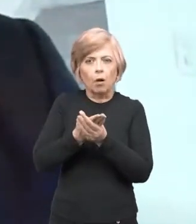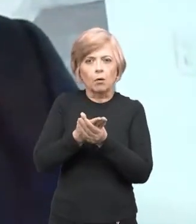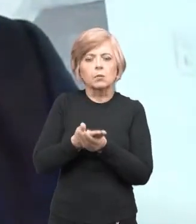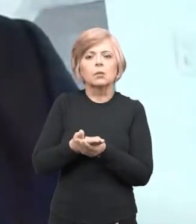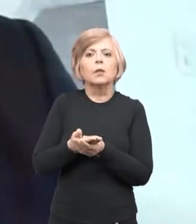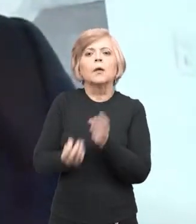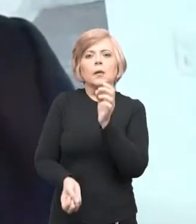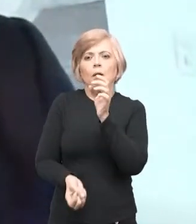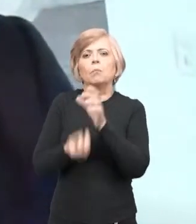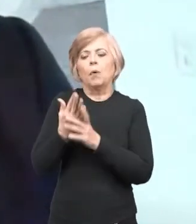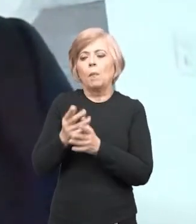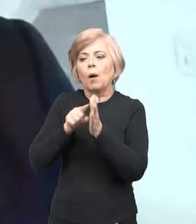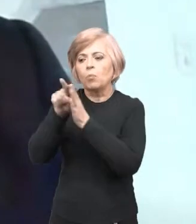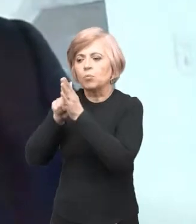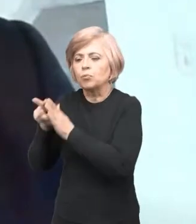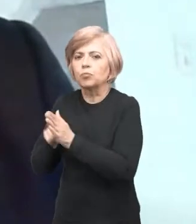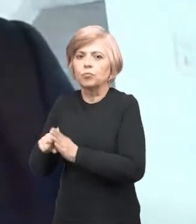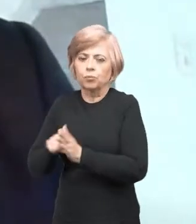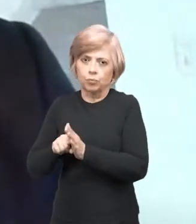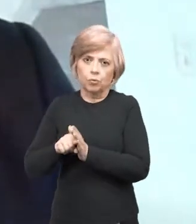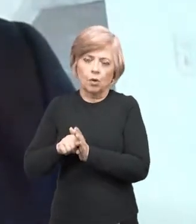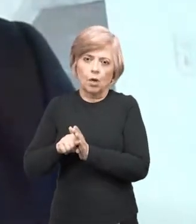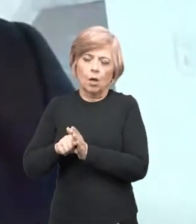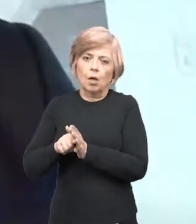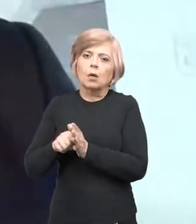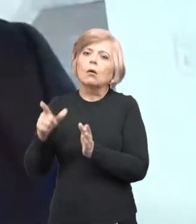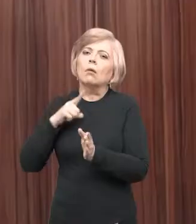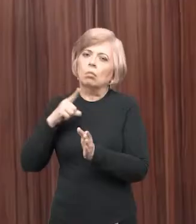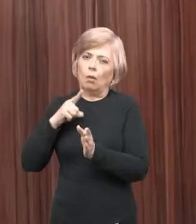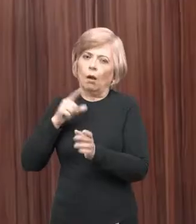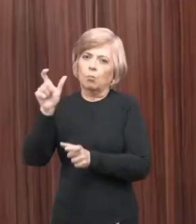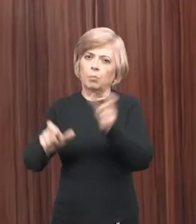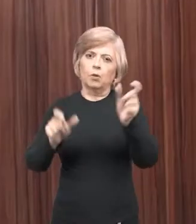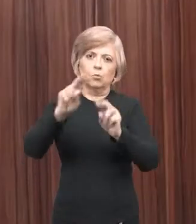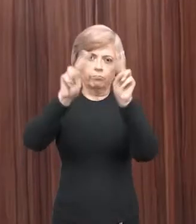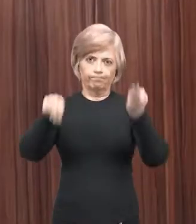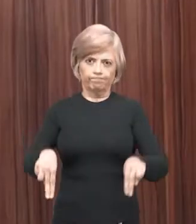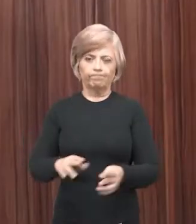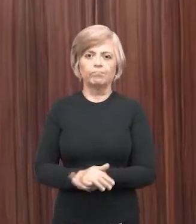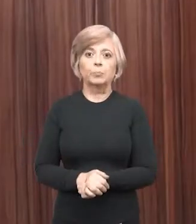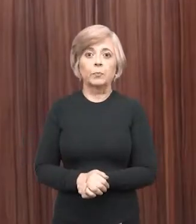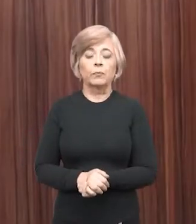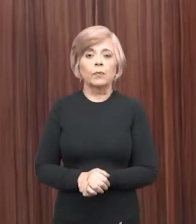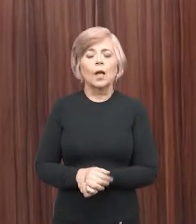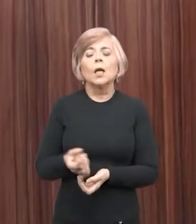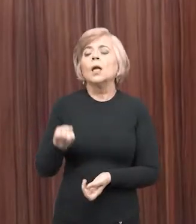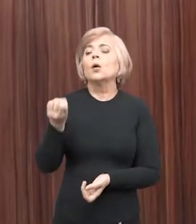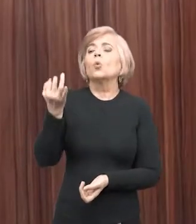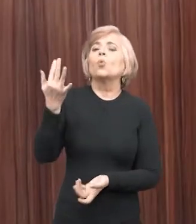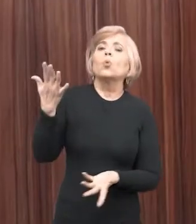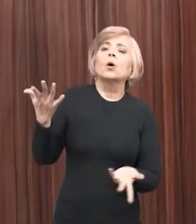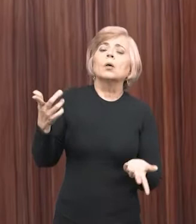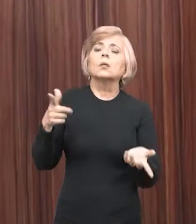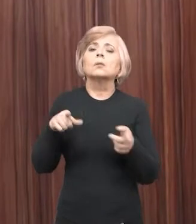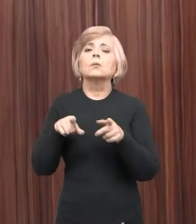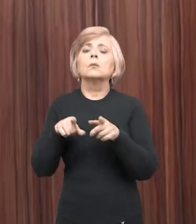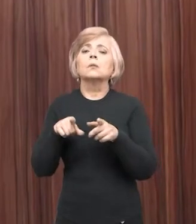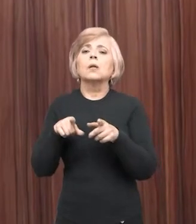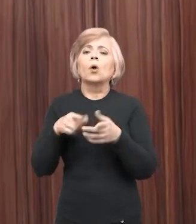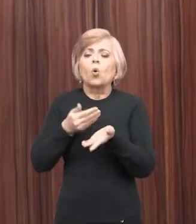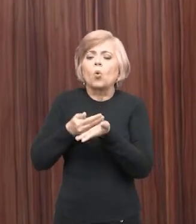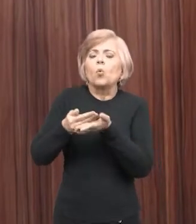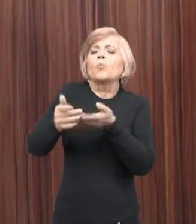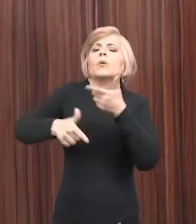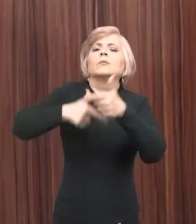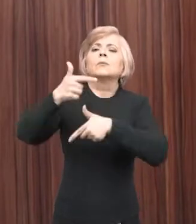para apurar fatos criminosos, como eu disse, envolvendo agentes com foro, né? Doutor Cláudio, e quanto às iniciativas e os casos da atuação